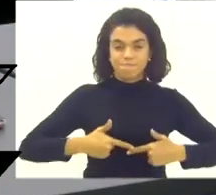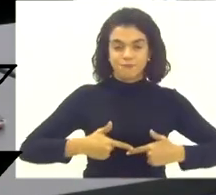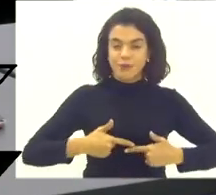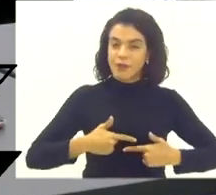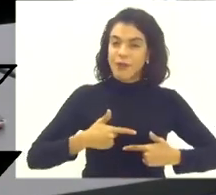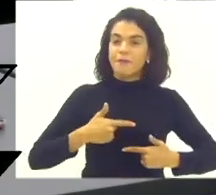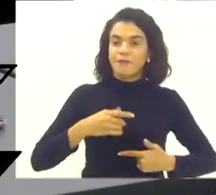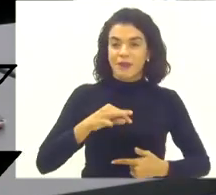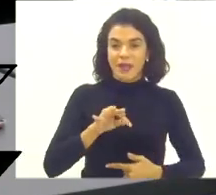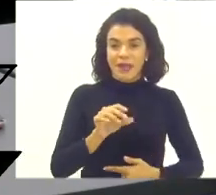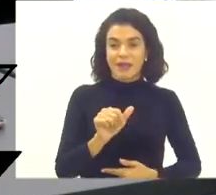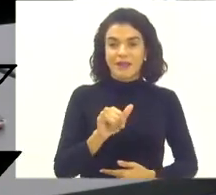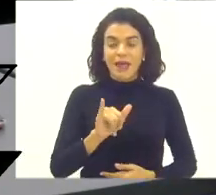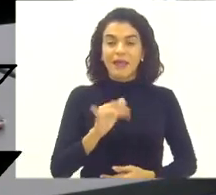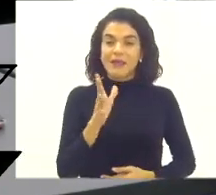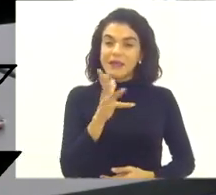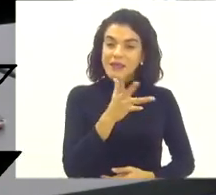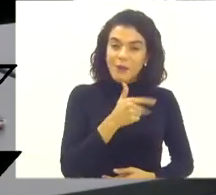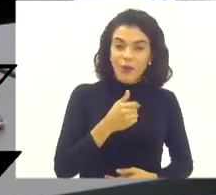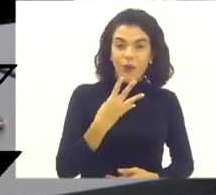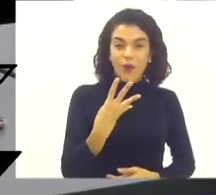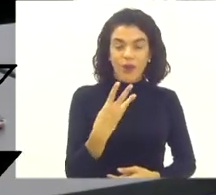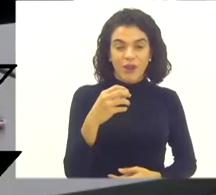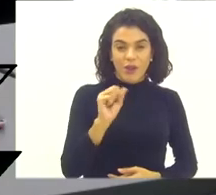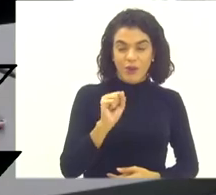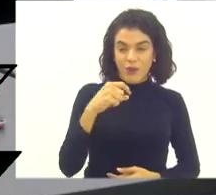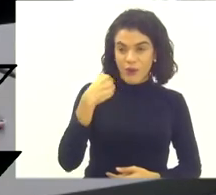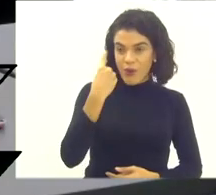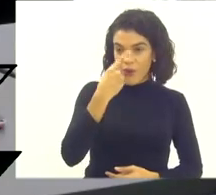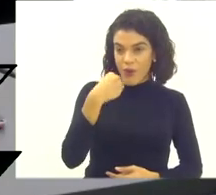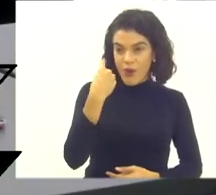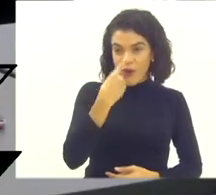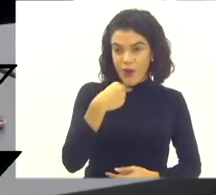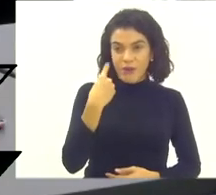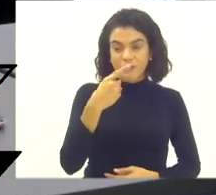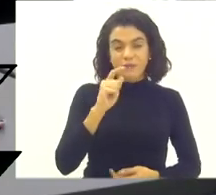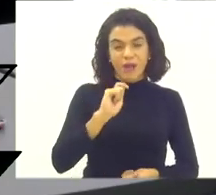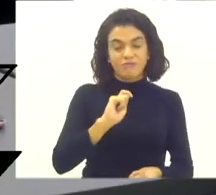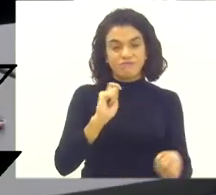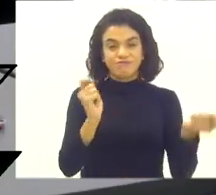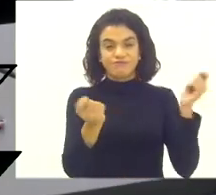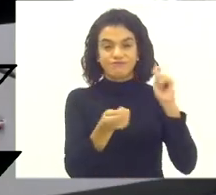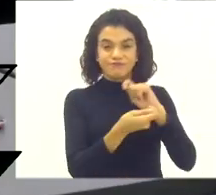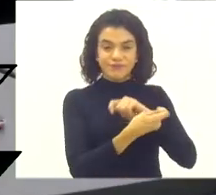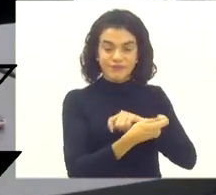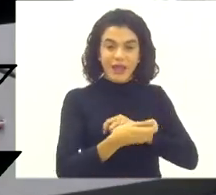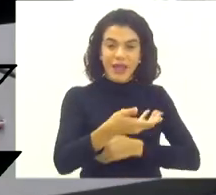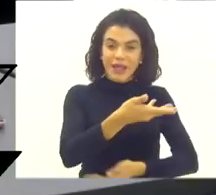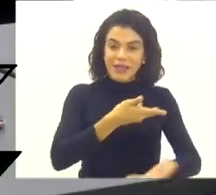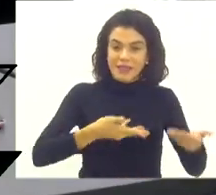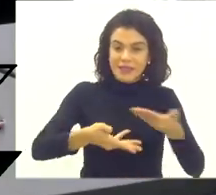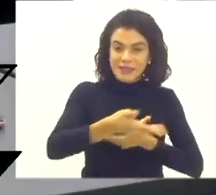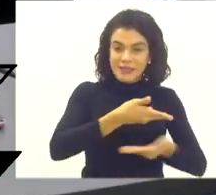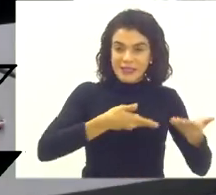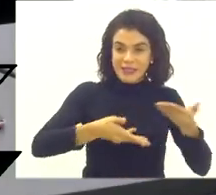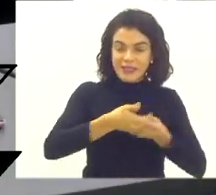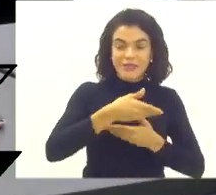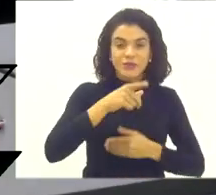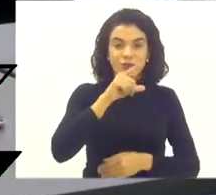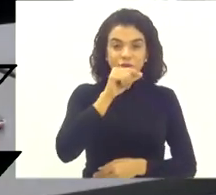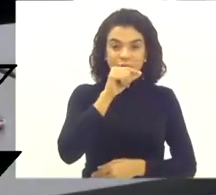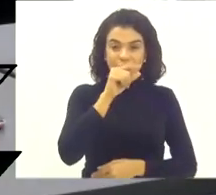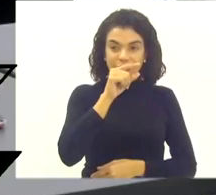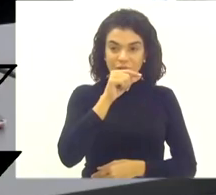bom Atai Demorou apenas 48 horas para ela se tornar a partir da interação com o usuários do Twitter